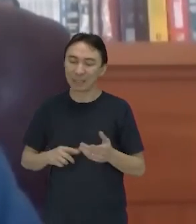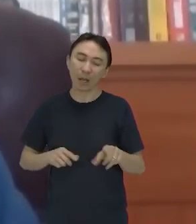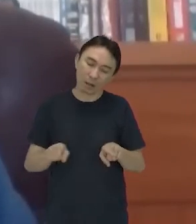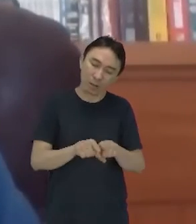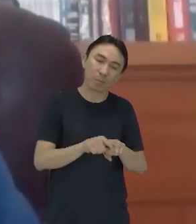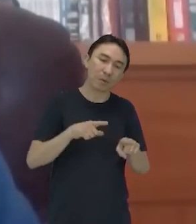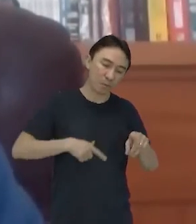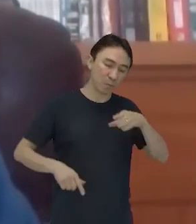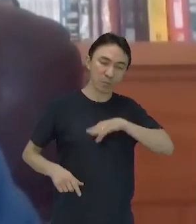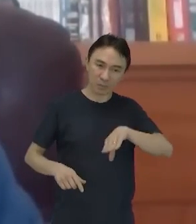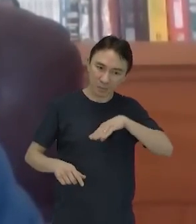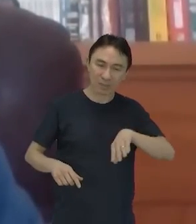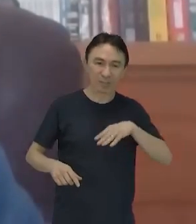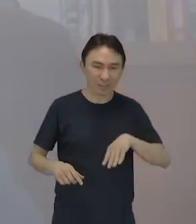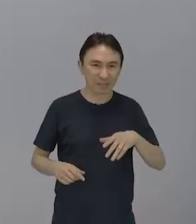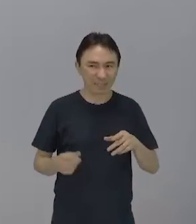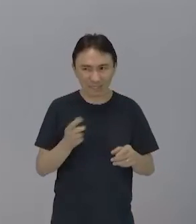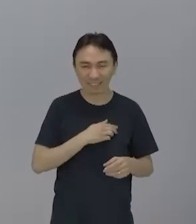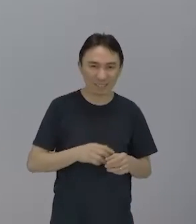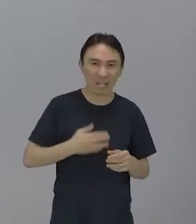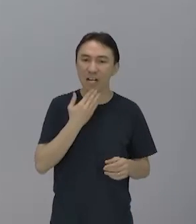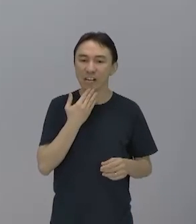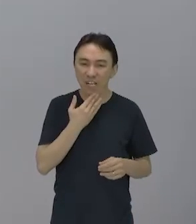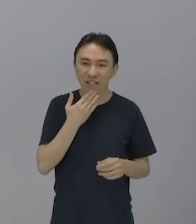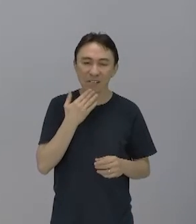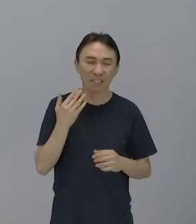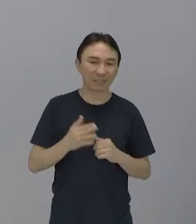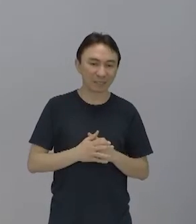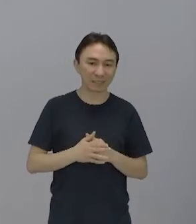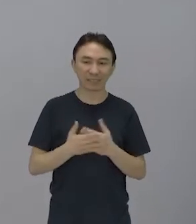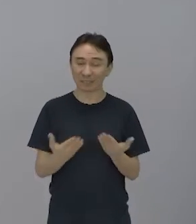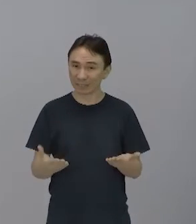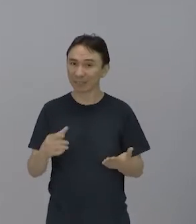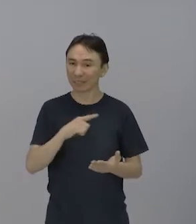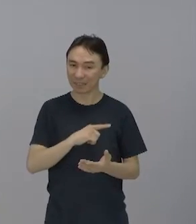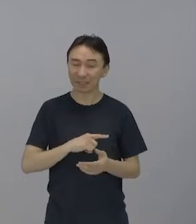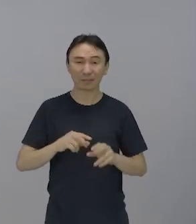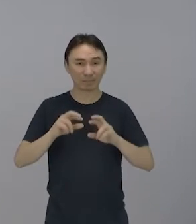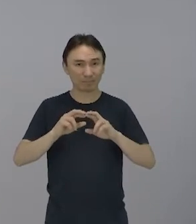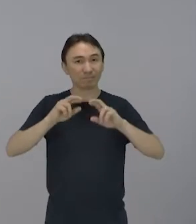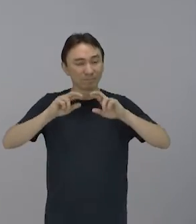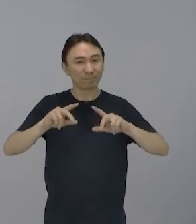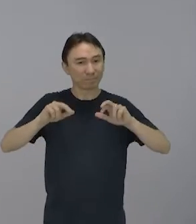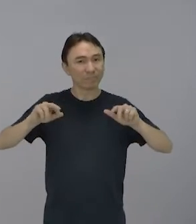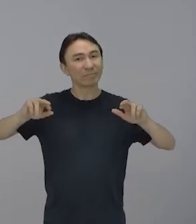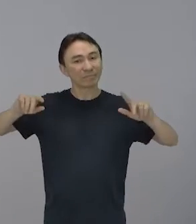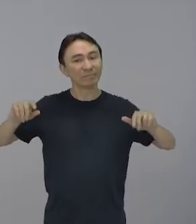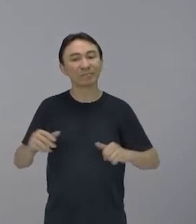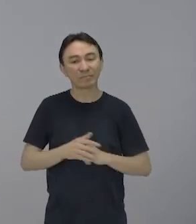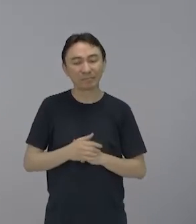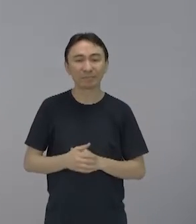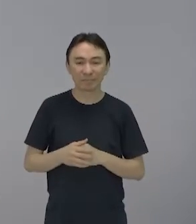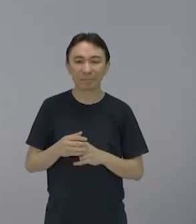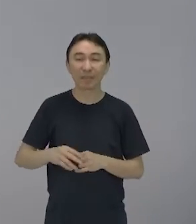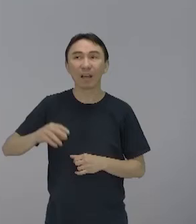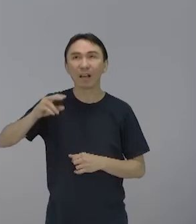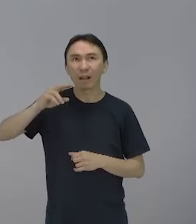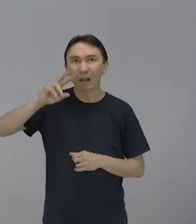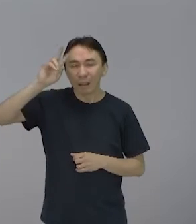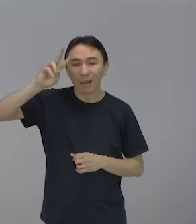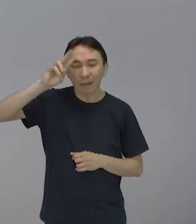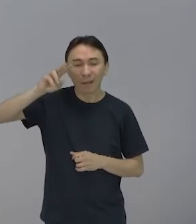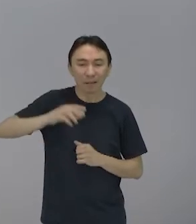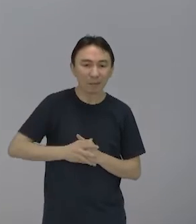original. Aí tem bastante daqueles ain't, né, aí vira um num, né? Eu lembro que eu aprendi